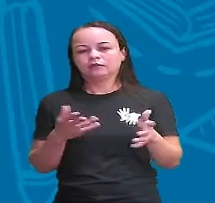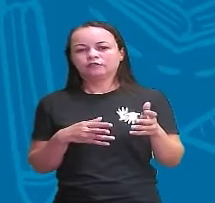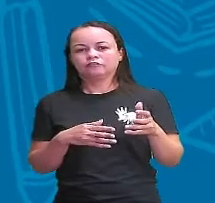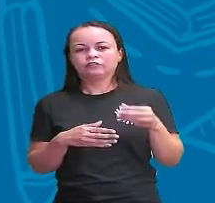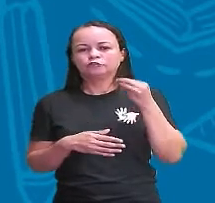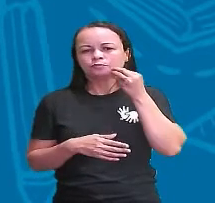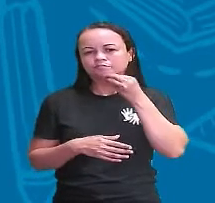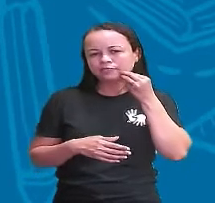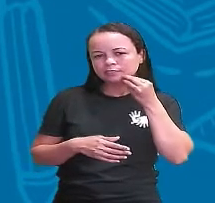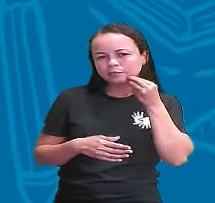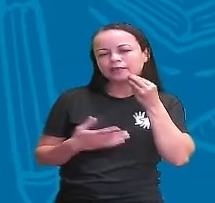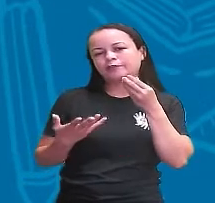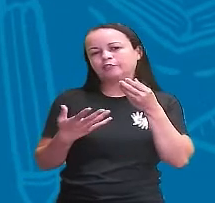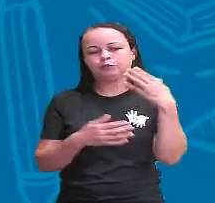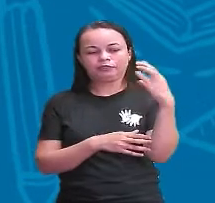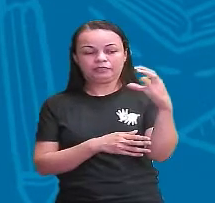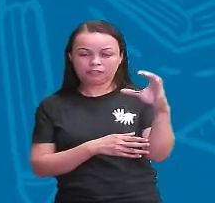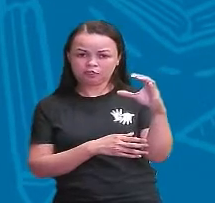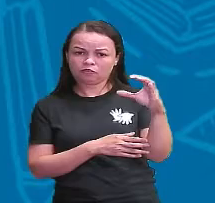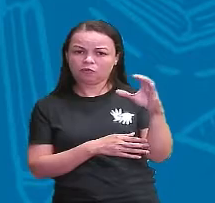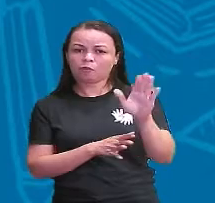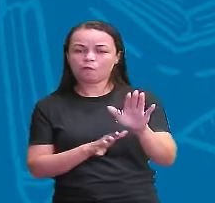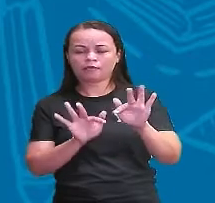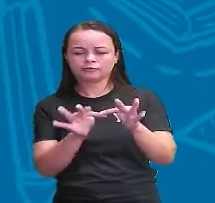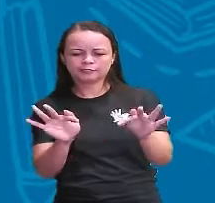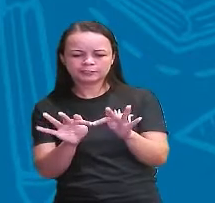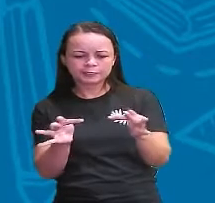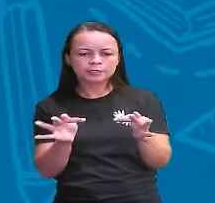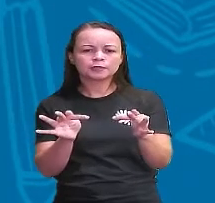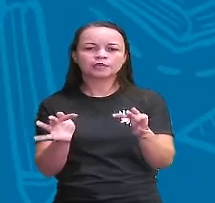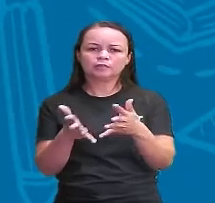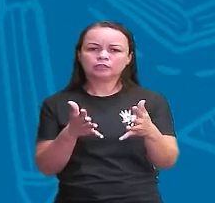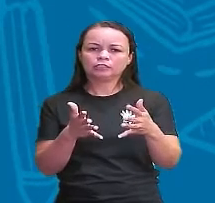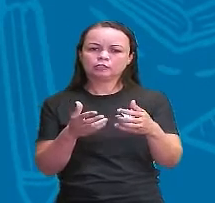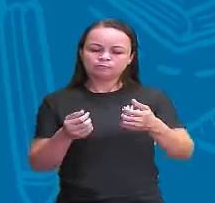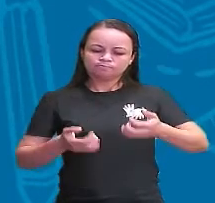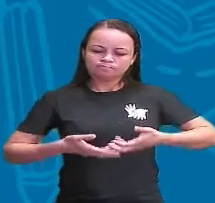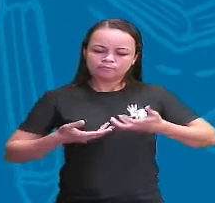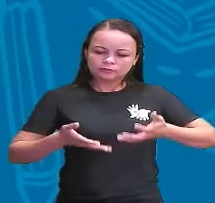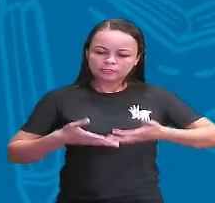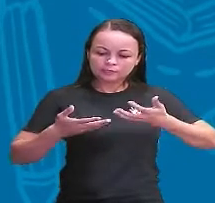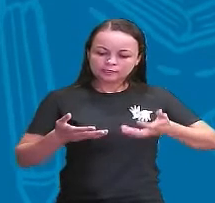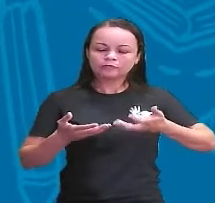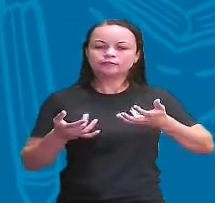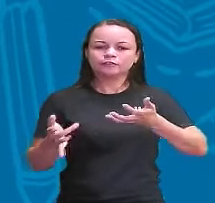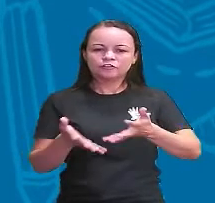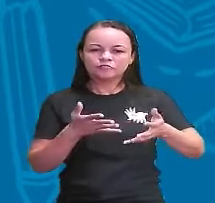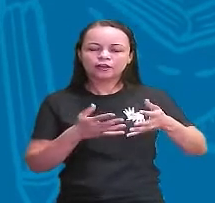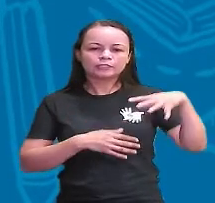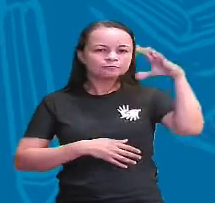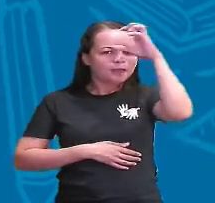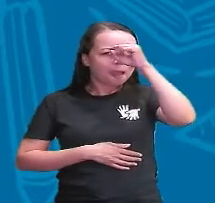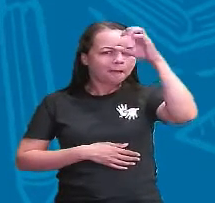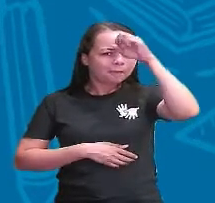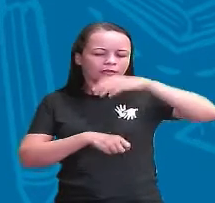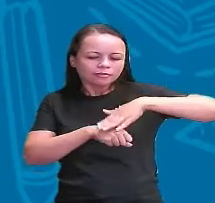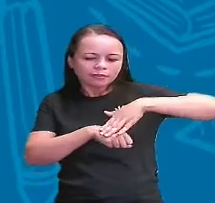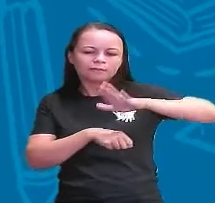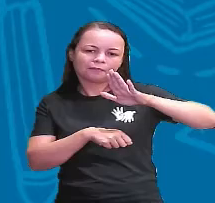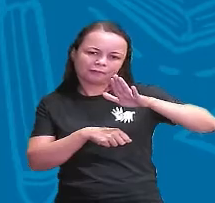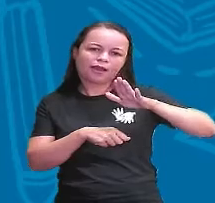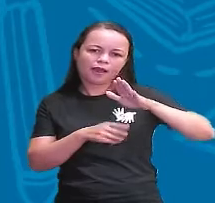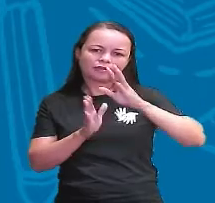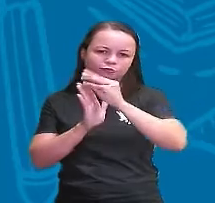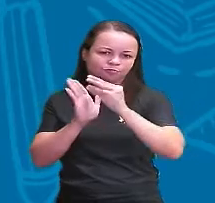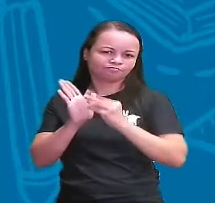por mais simples que ele seja, né, a gente acaba se incentivando ainda mais a querer aprender aquele determinado